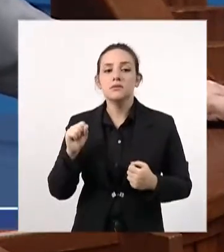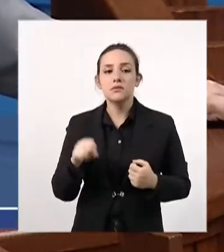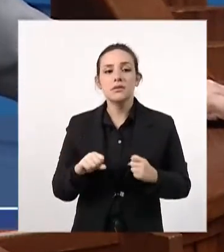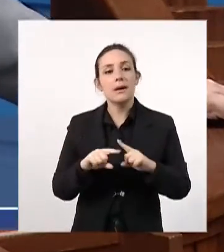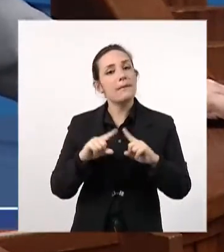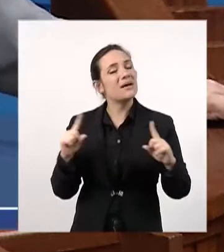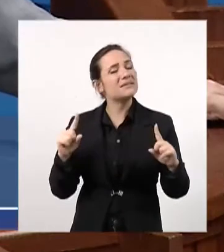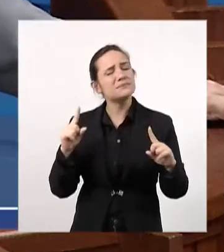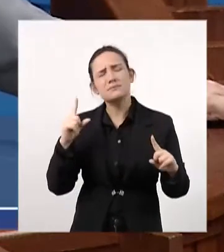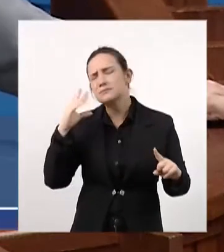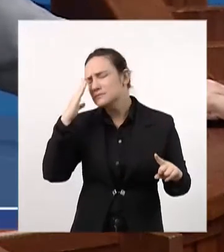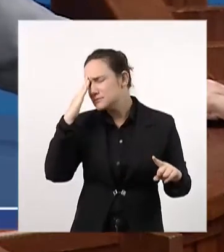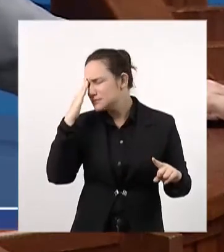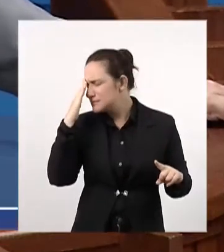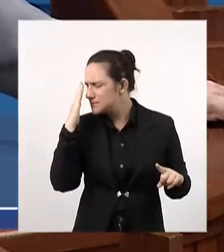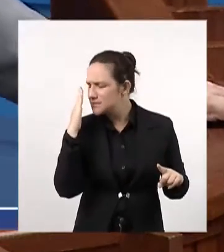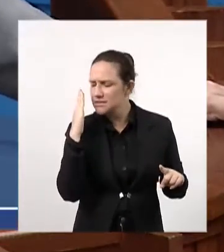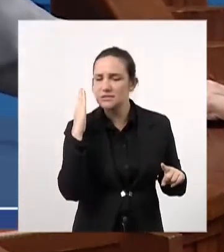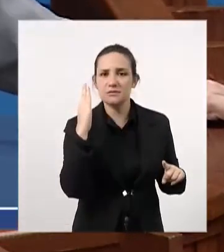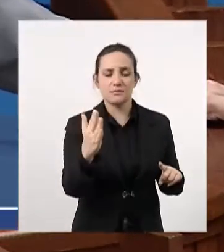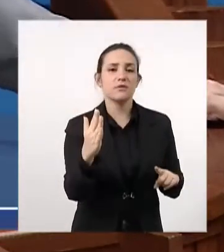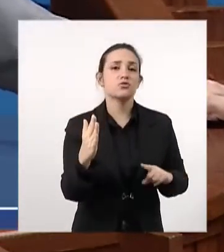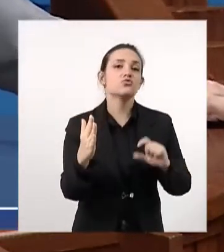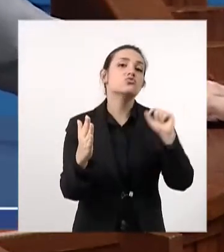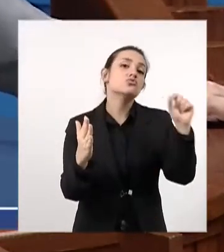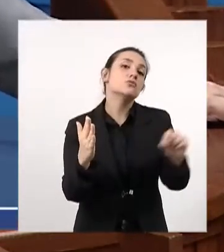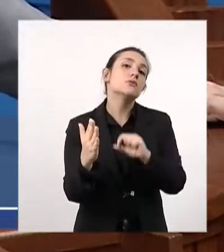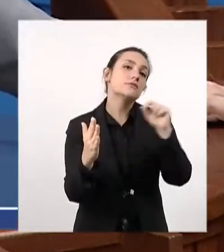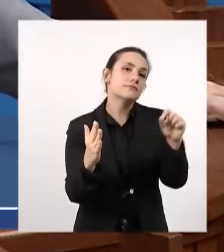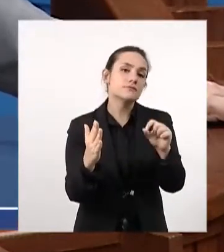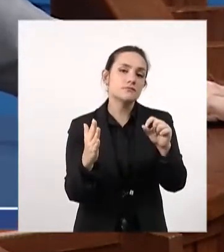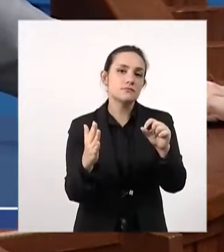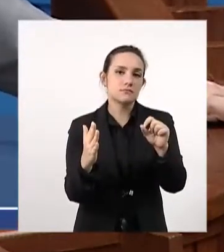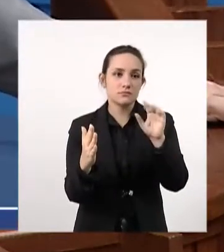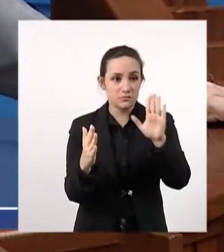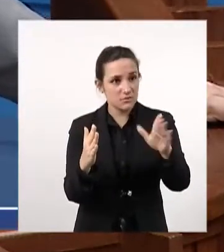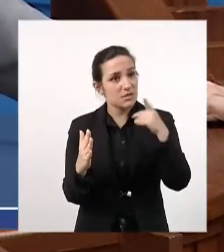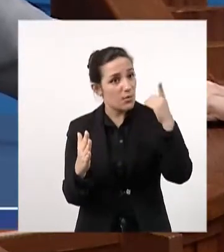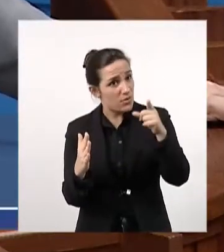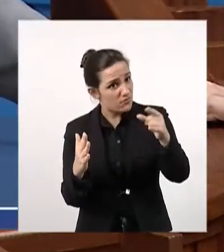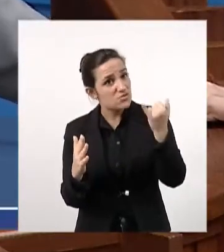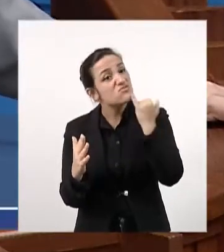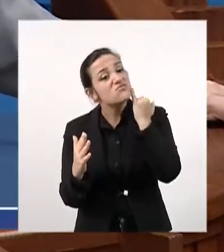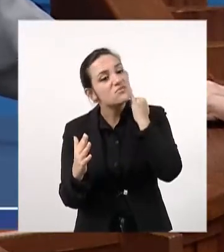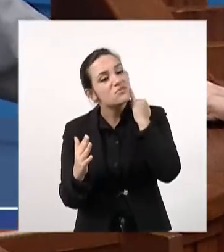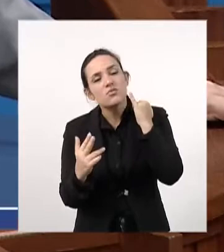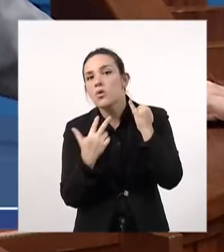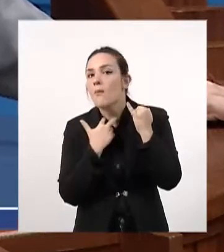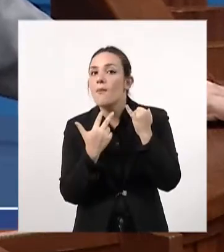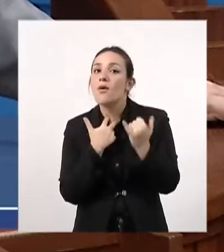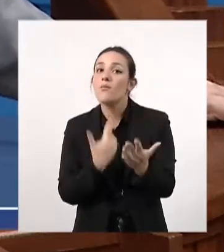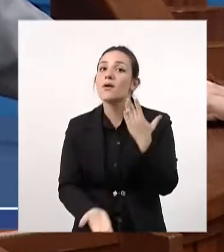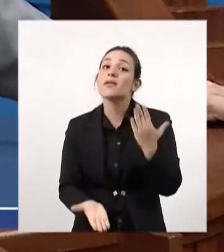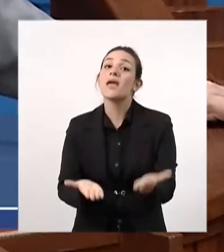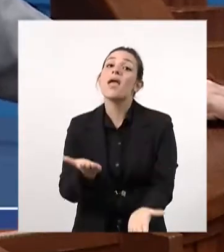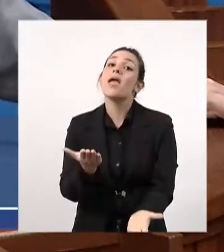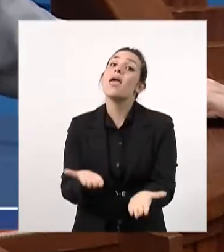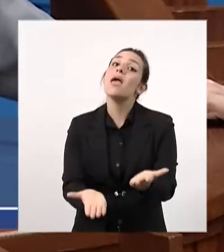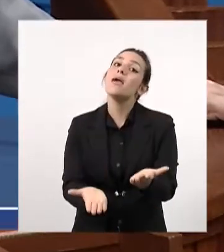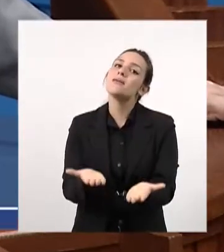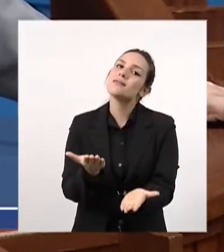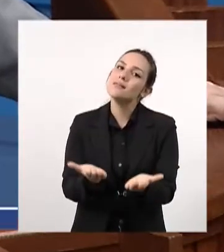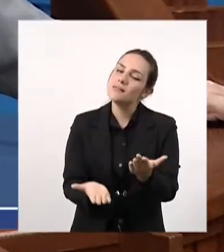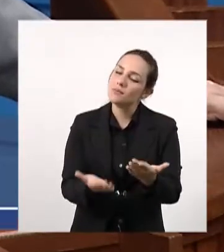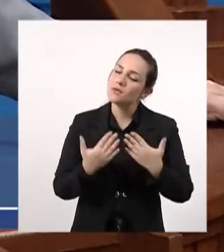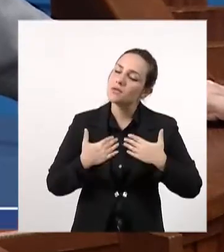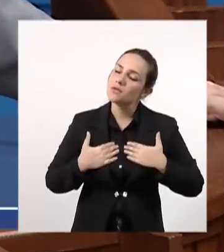ponto essencial e fundamental é nunca, deputado Jamilson, a perda do equilíbrio.